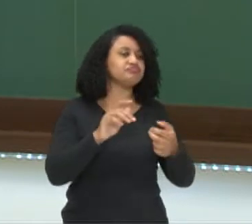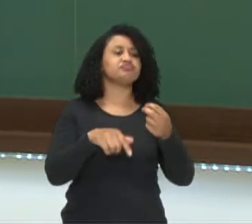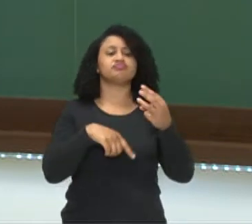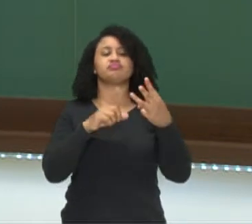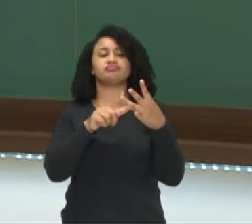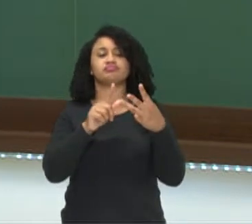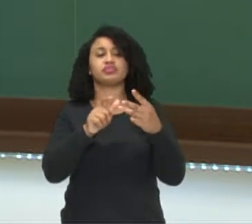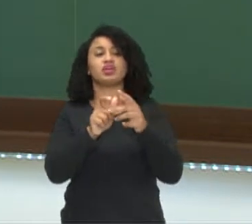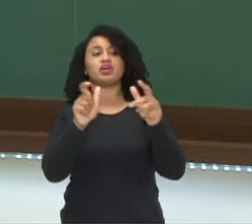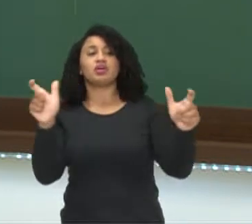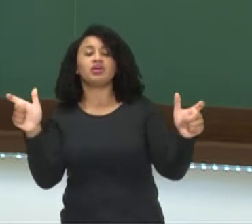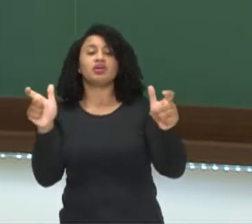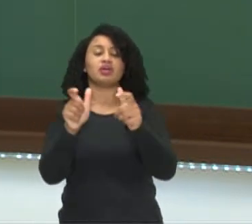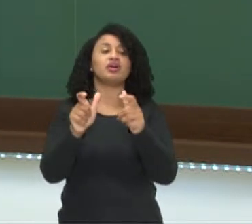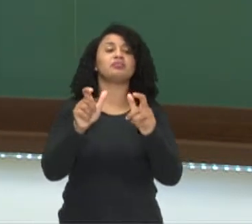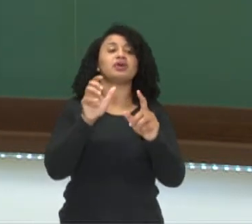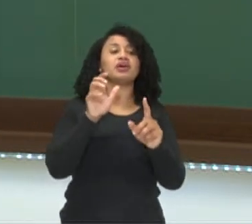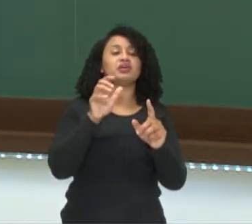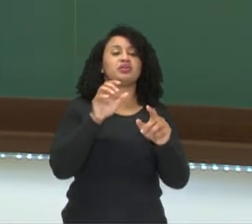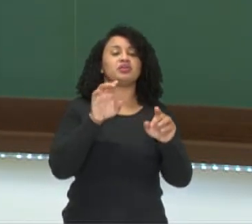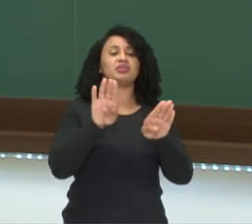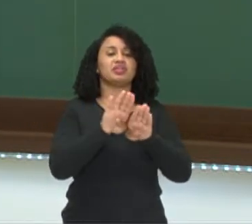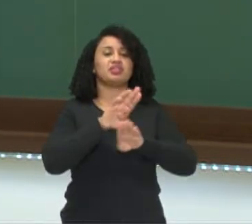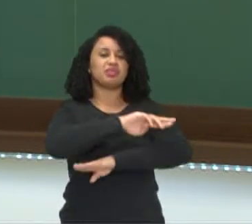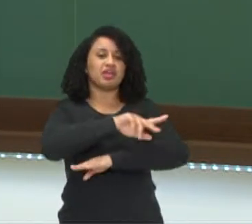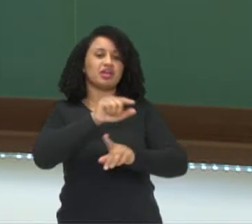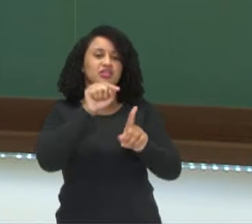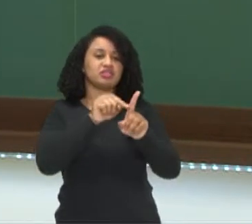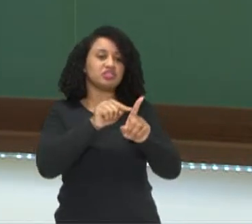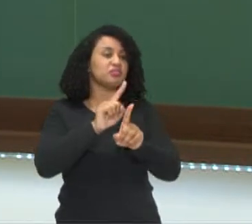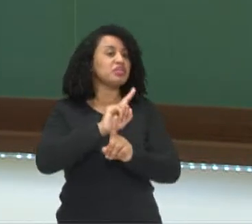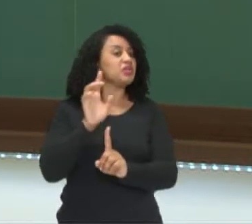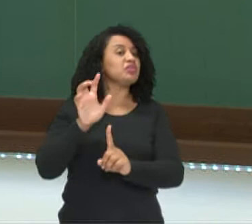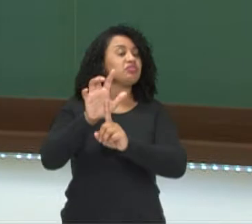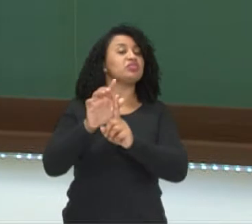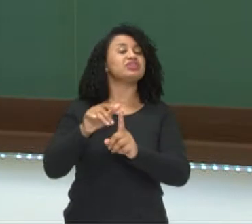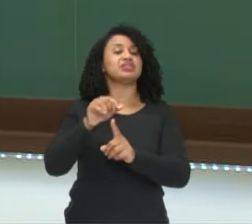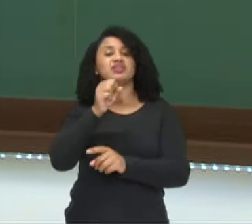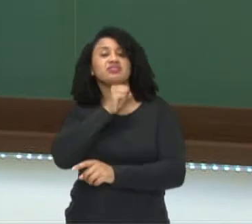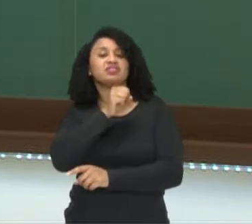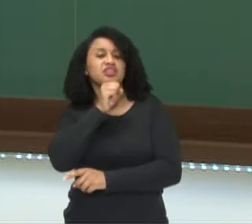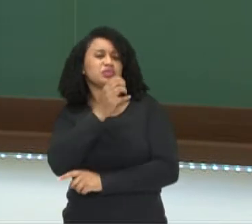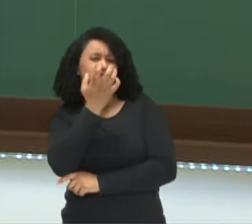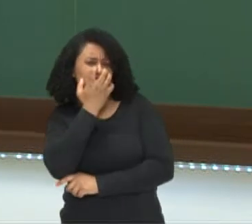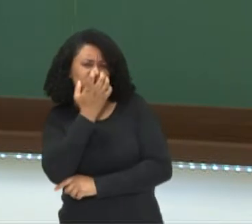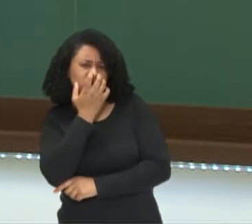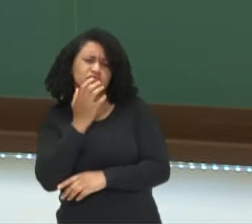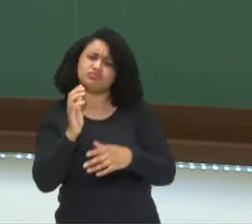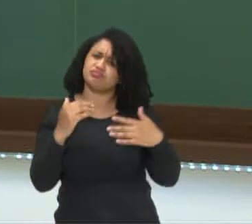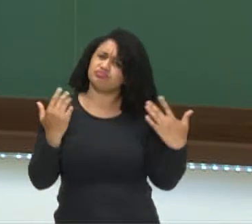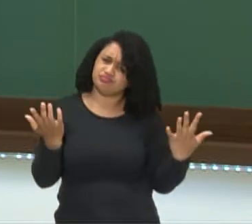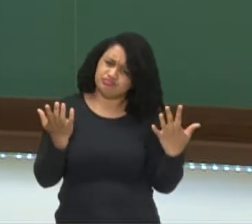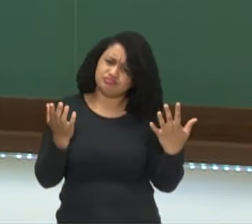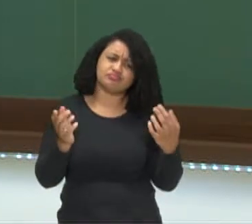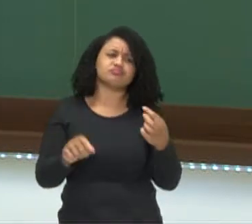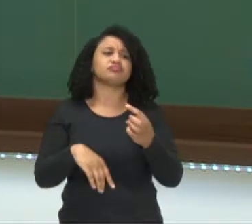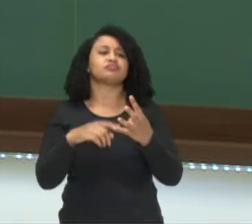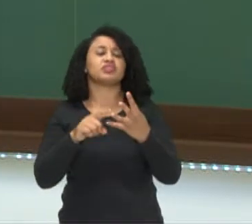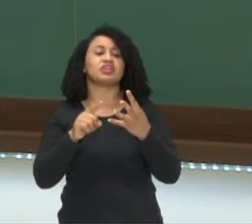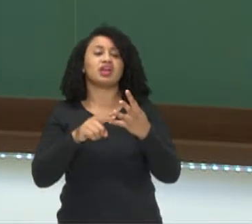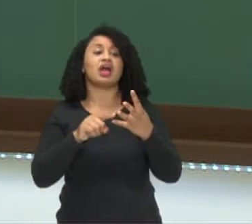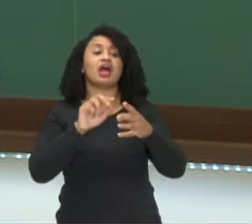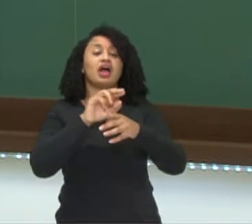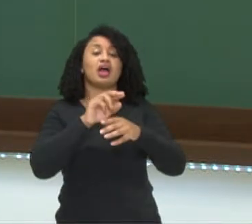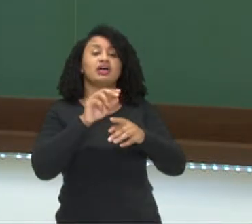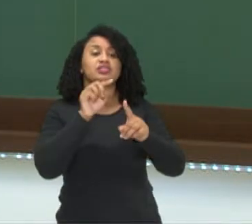O tamanho e a raça não influenciam no envelhecimento de um cachorro? Será? Raças gigantes